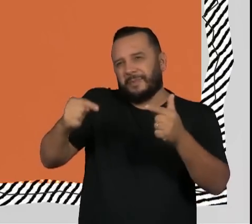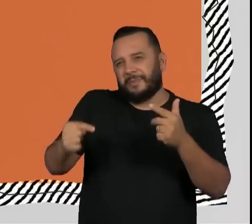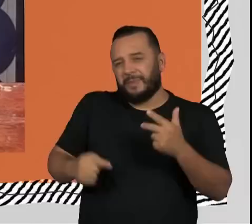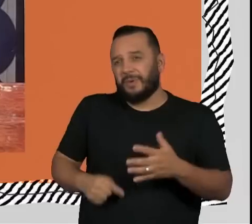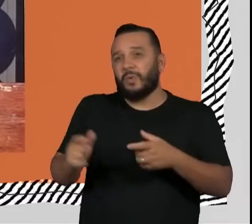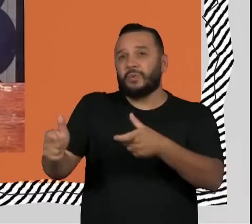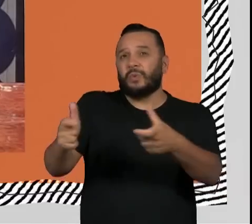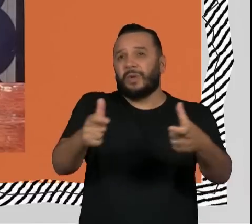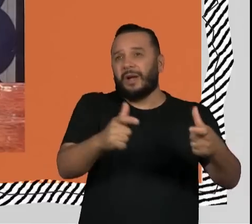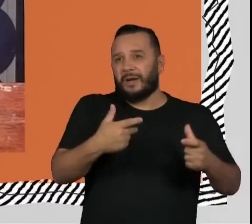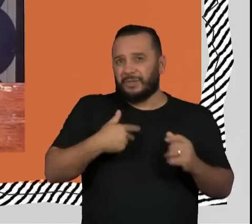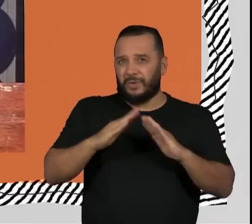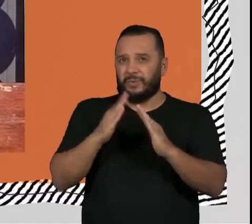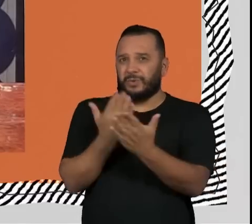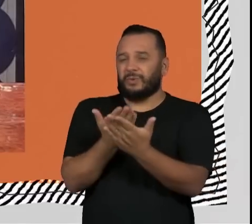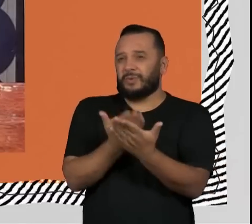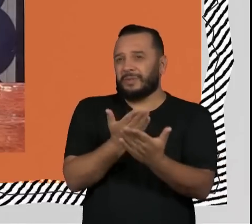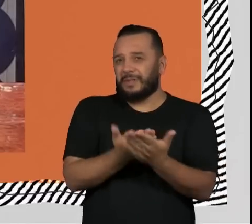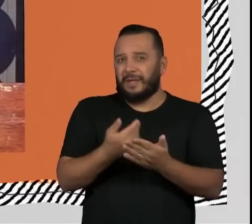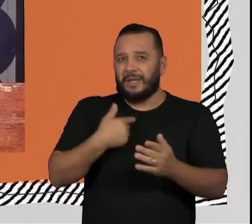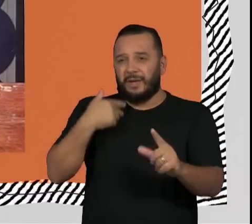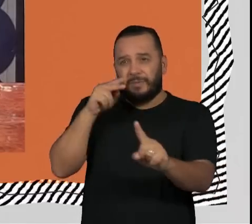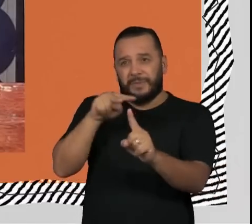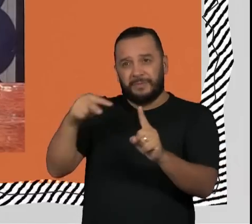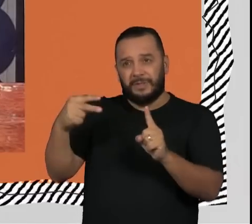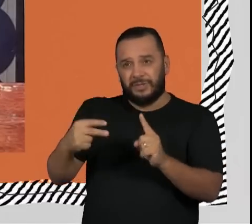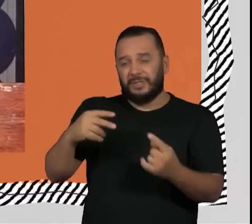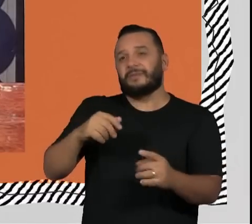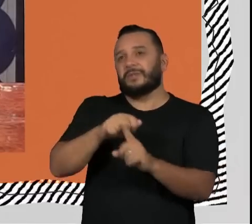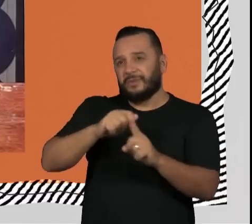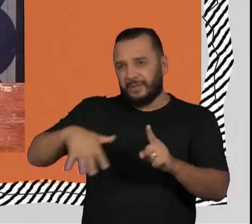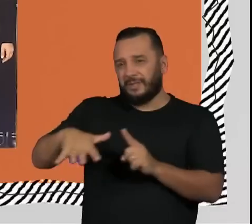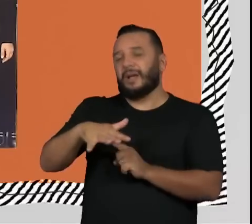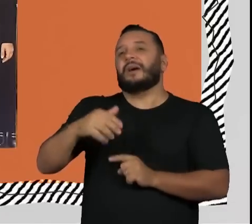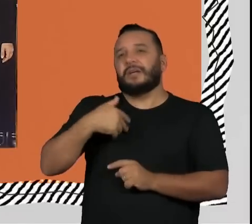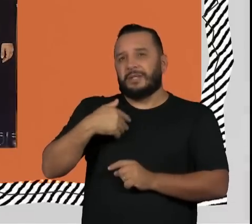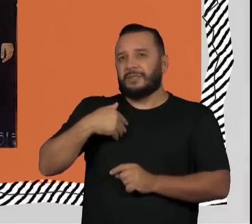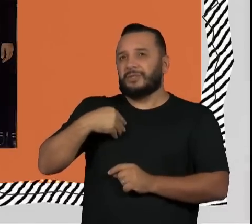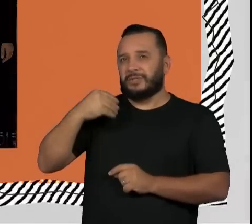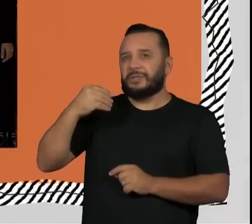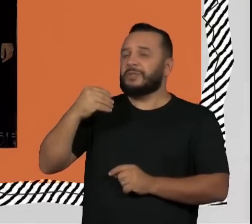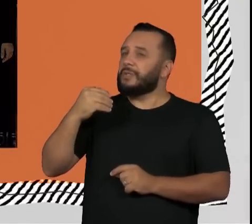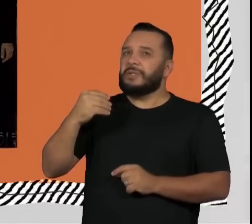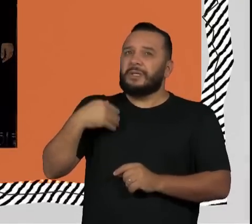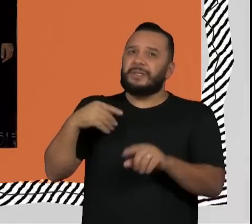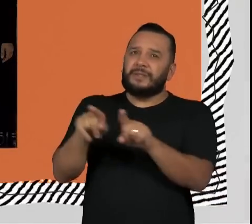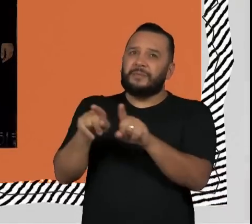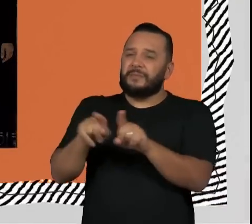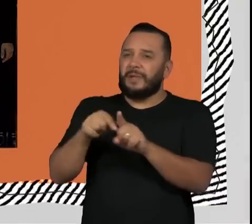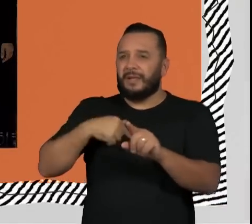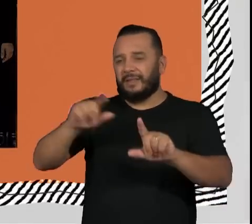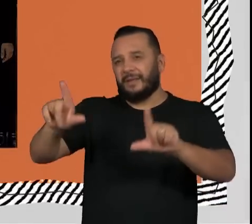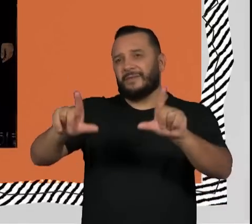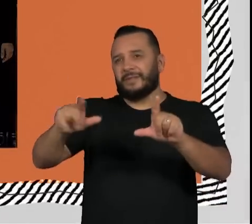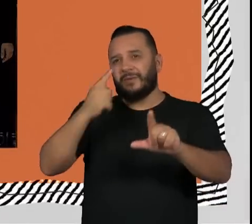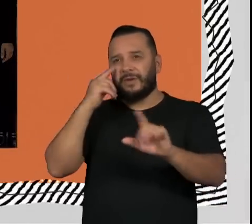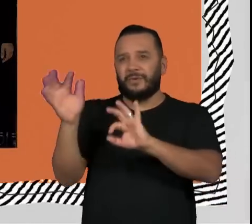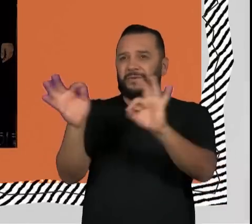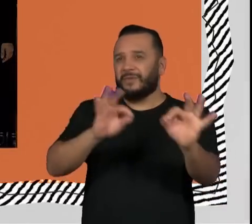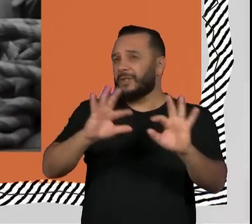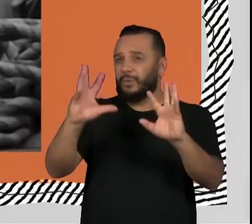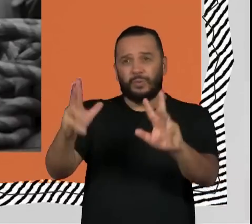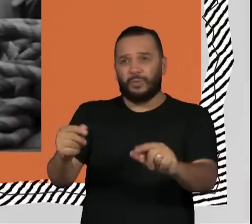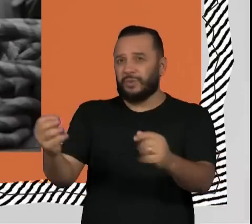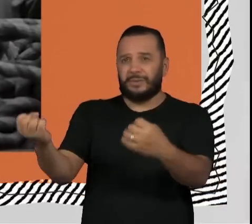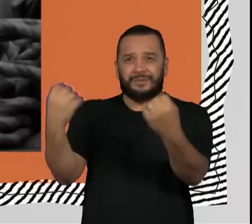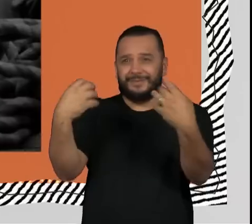me deram uma visão de mundo e um conhecimento. Os amigos que eu tive, as emissoras de TV que eu assisti, elas me permitiram fazer